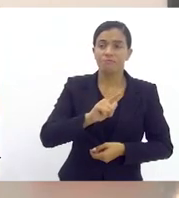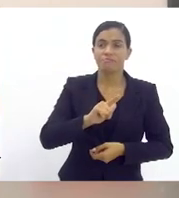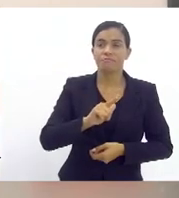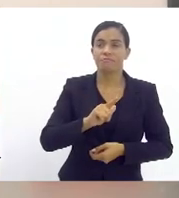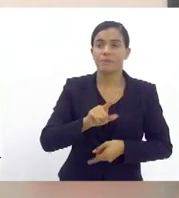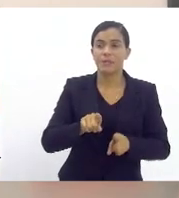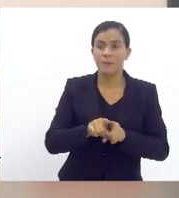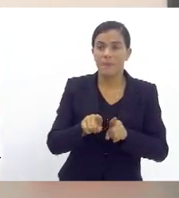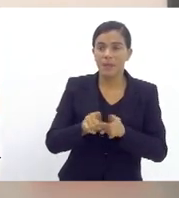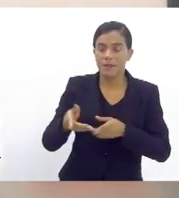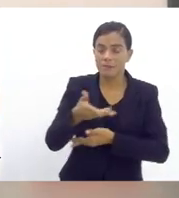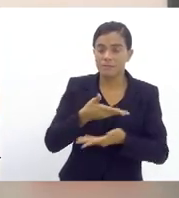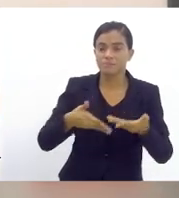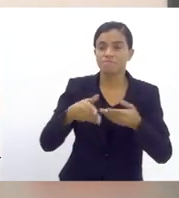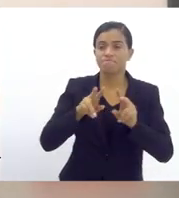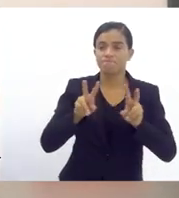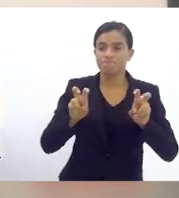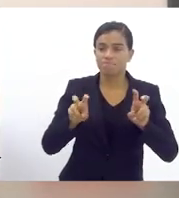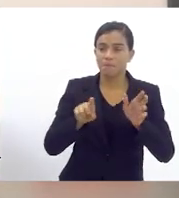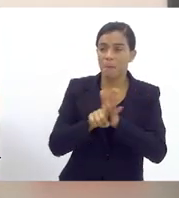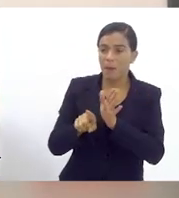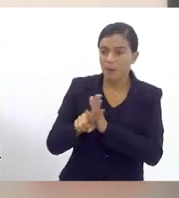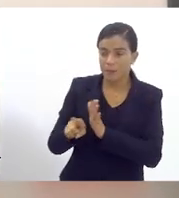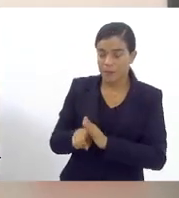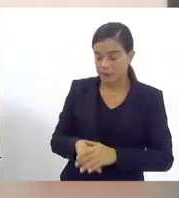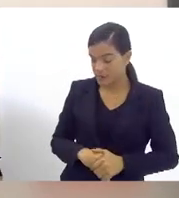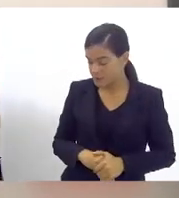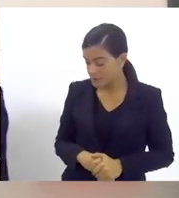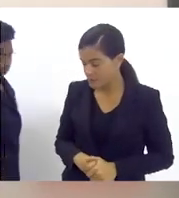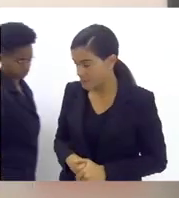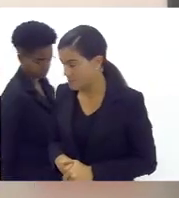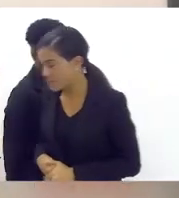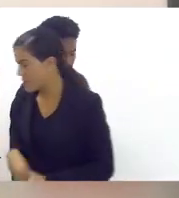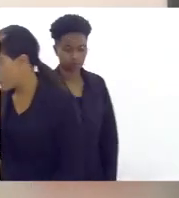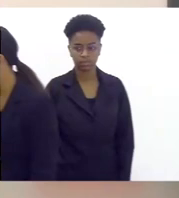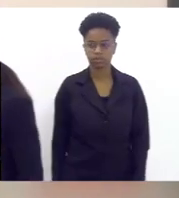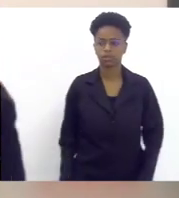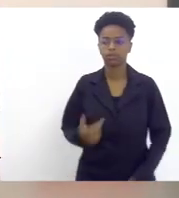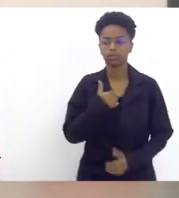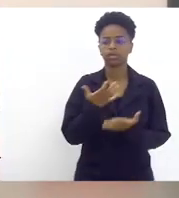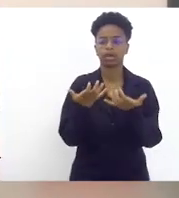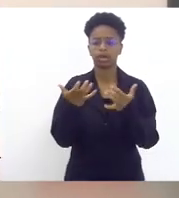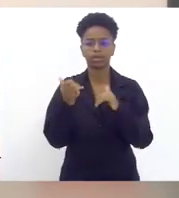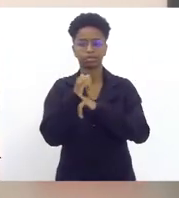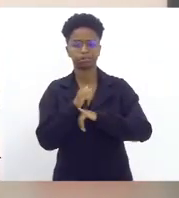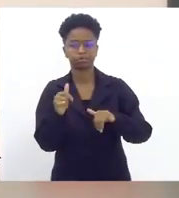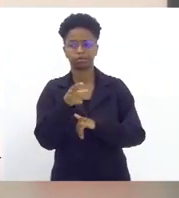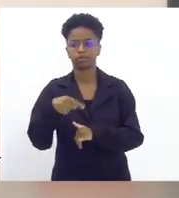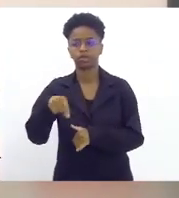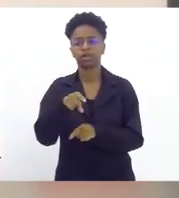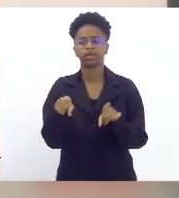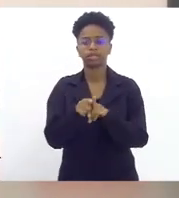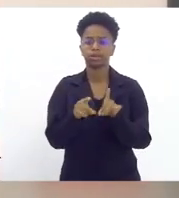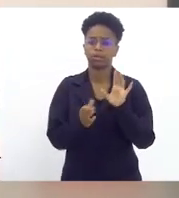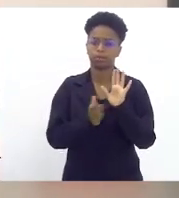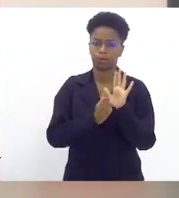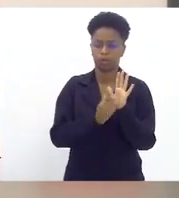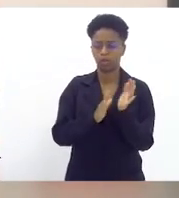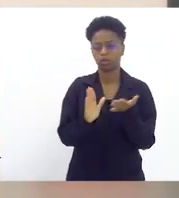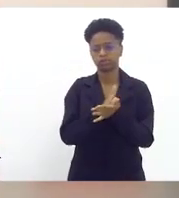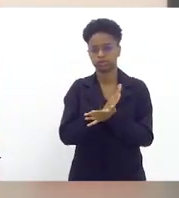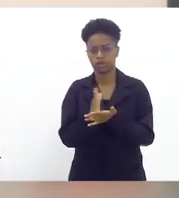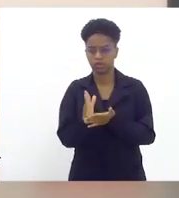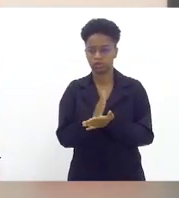ir trazendo questões, né? E perguntas também, né, que eu gostaria de deixar, e proposições também,